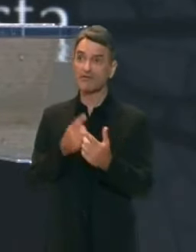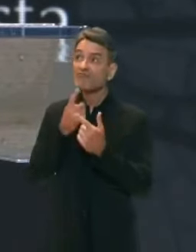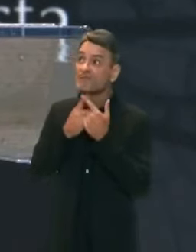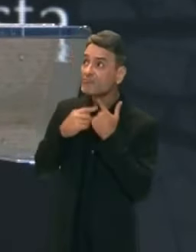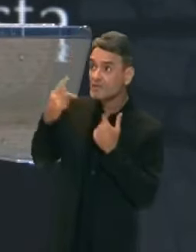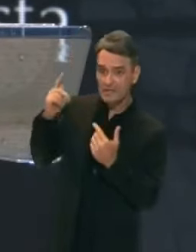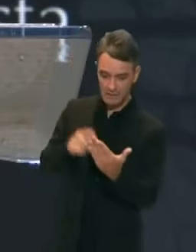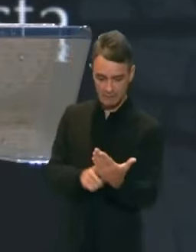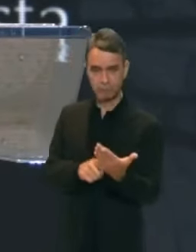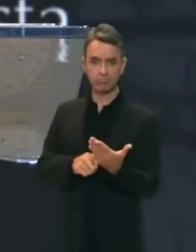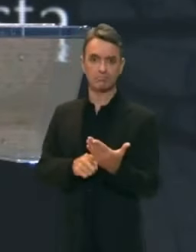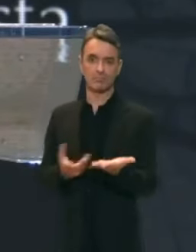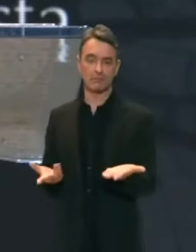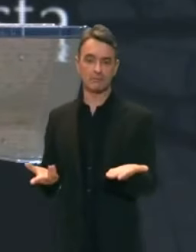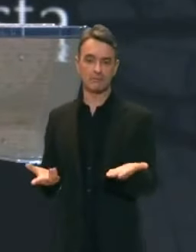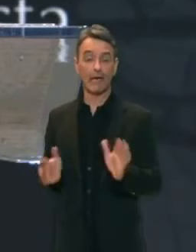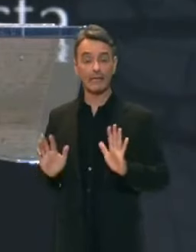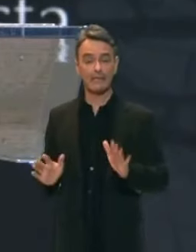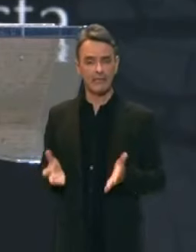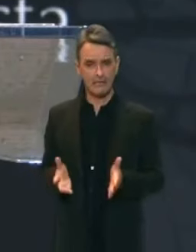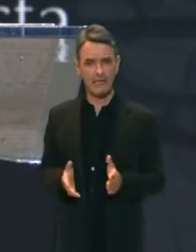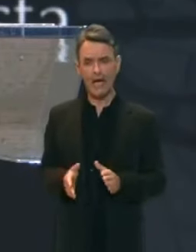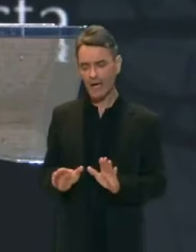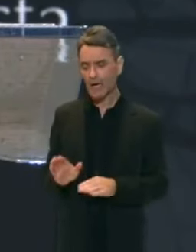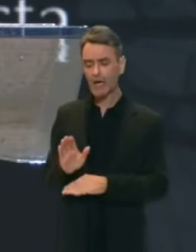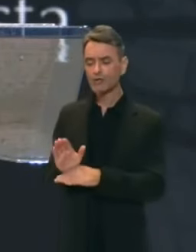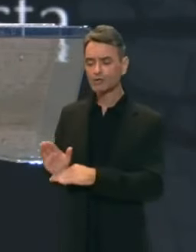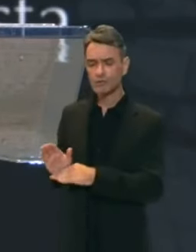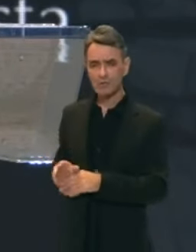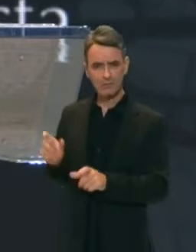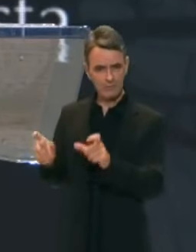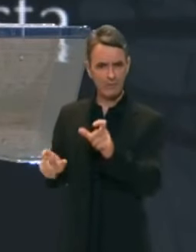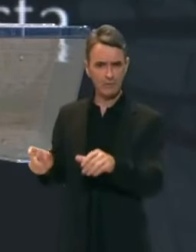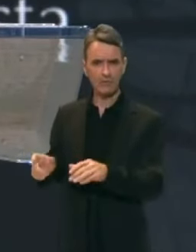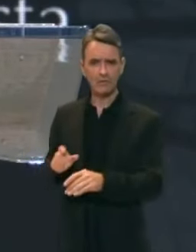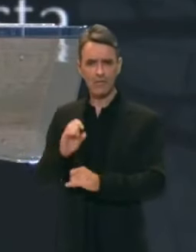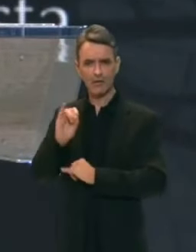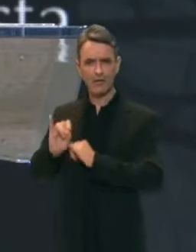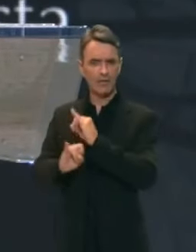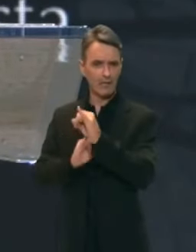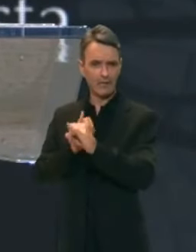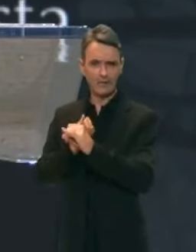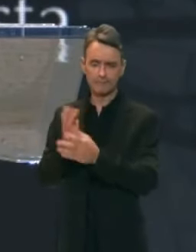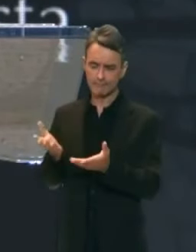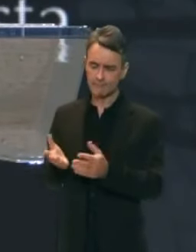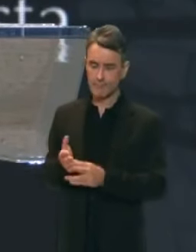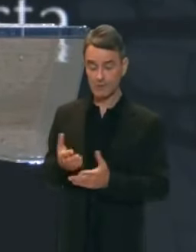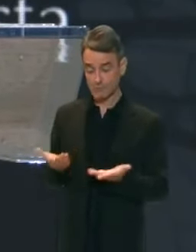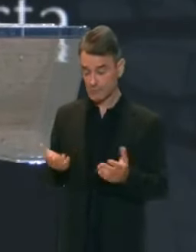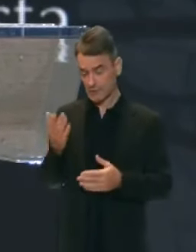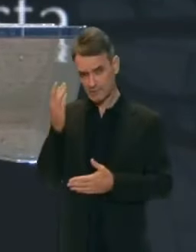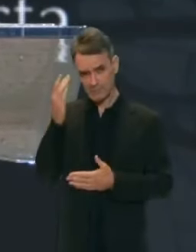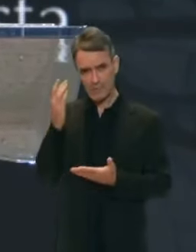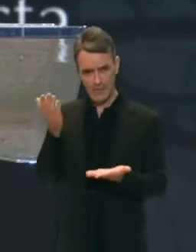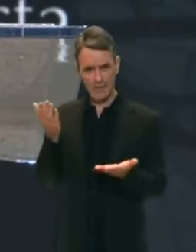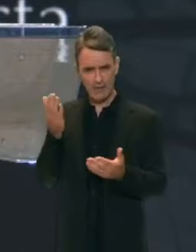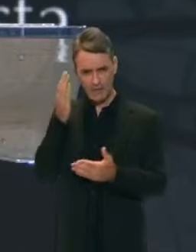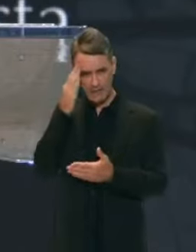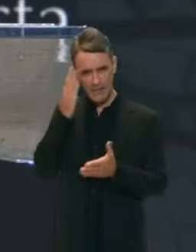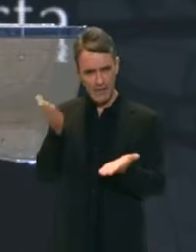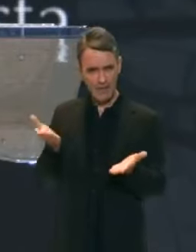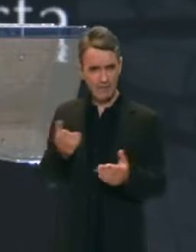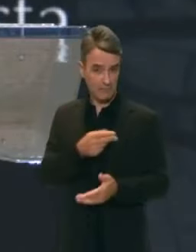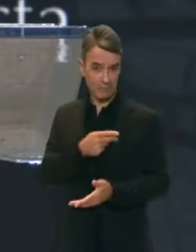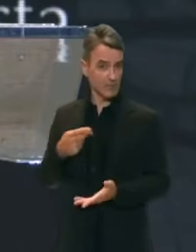pastoreando pessoas nesse universo virtual. Eu não sei se você sabe, mas você é um pastor, é